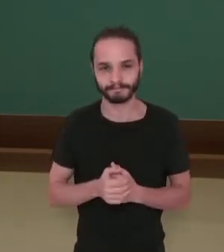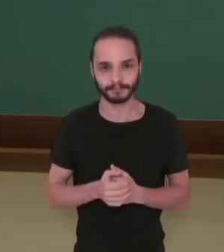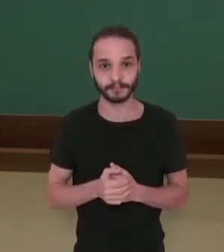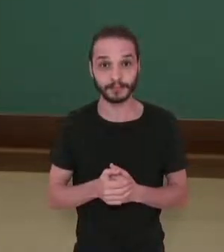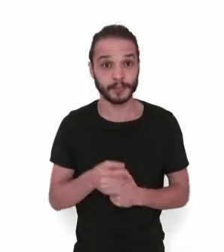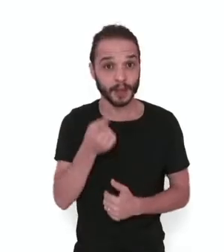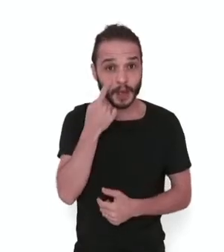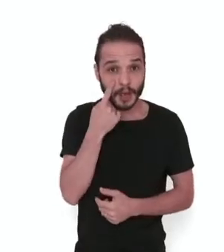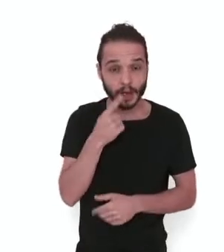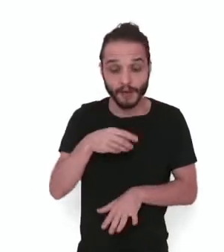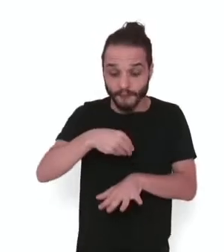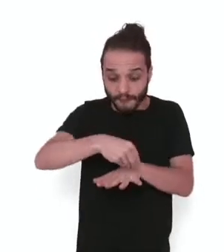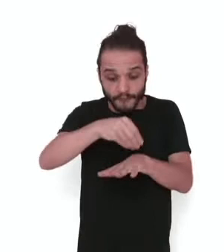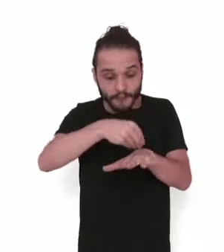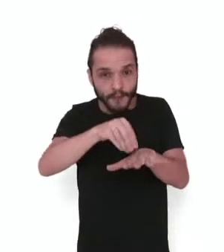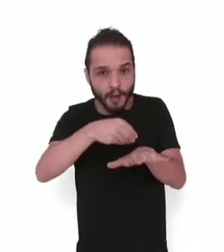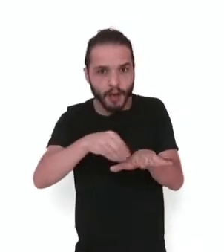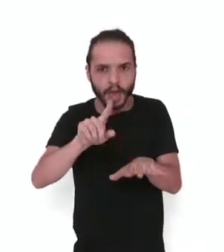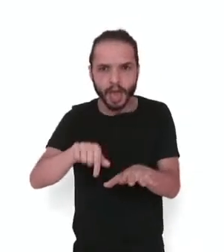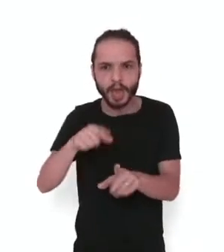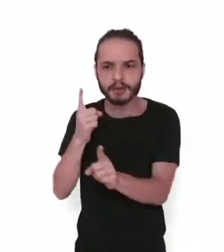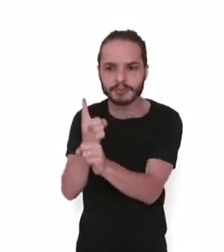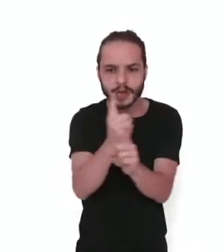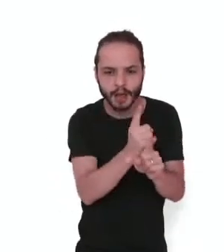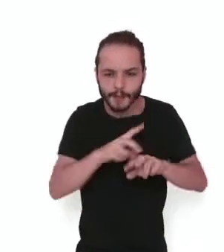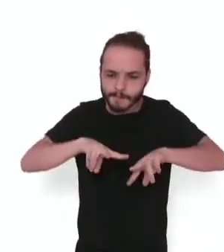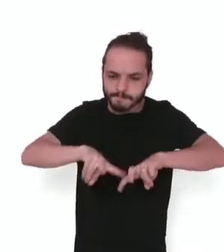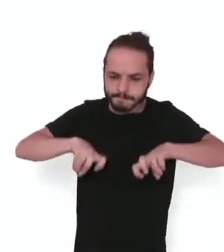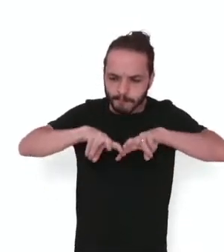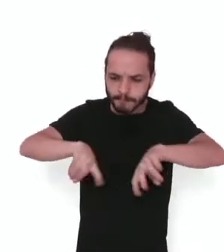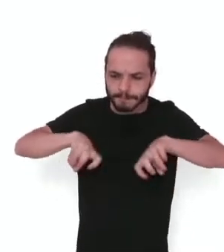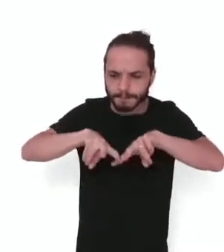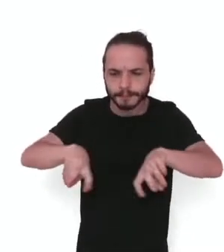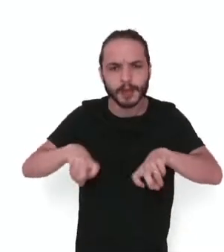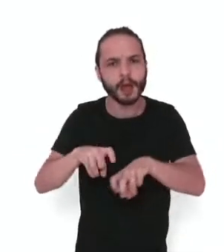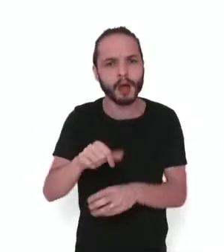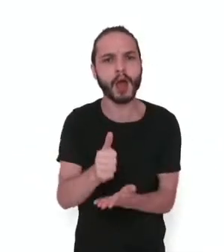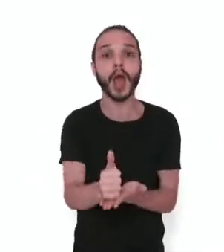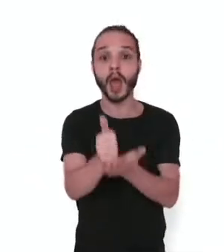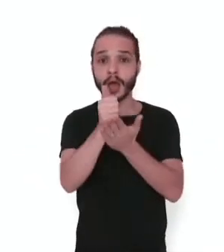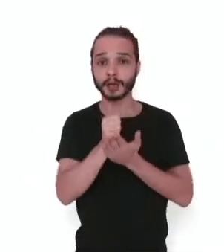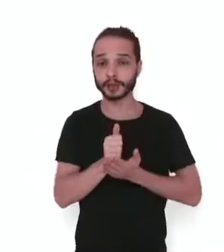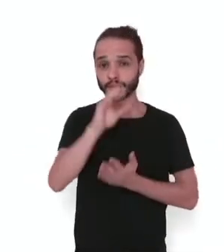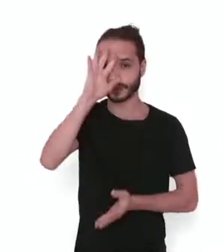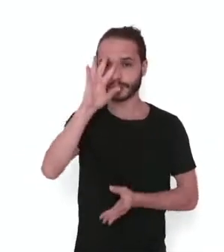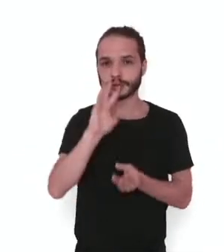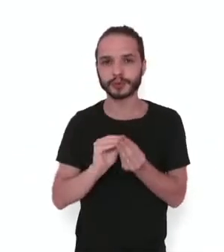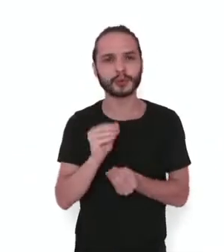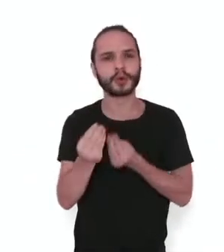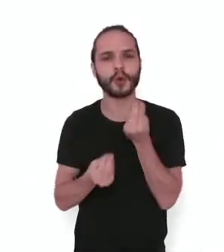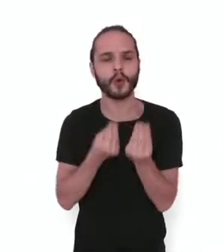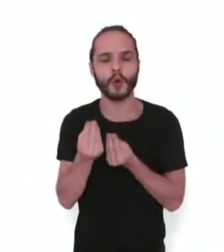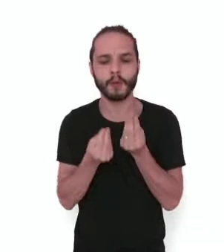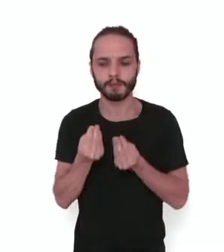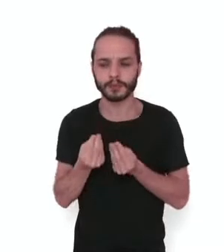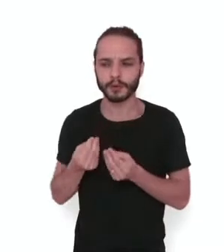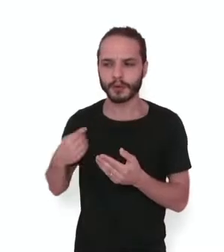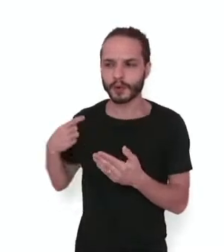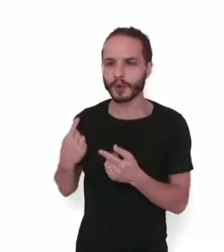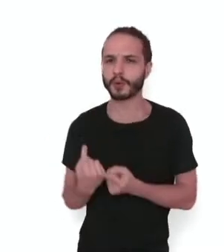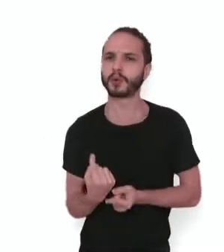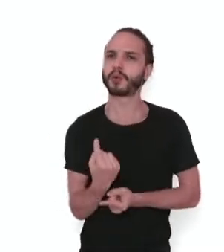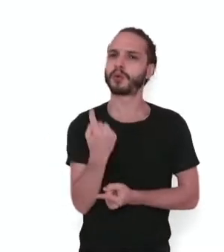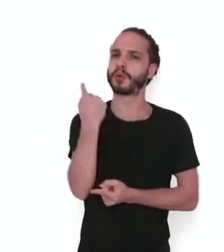fósseis são achados arqueológicos que nos auxiliam a entender melhor sobre a origem do homem e